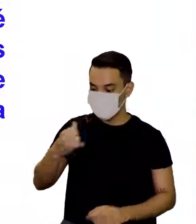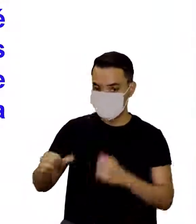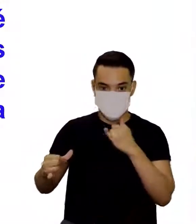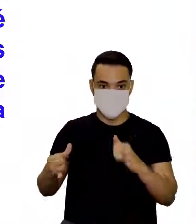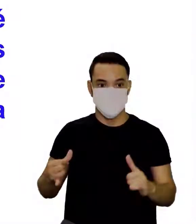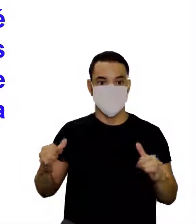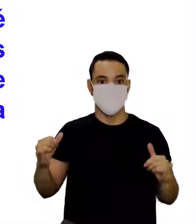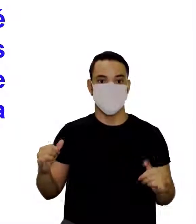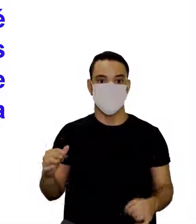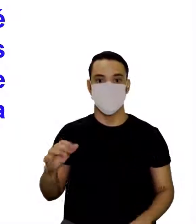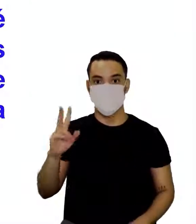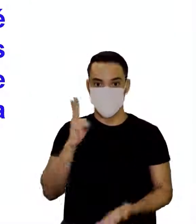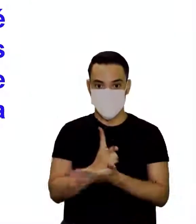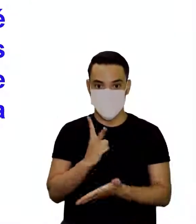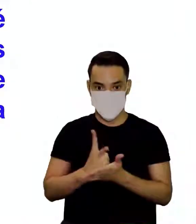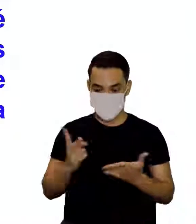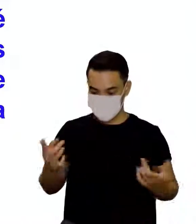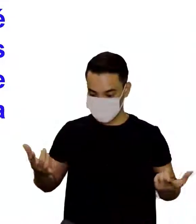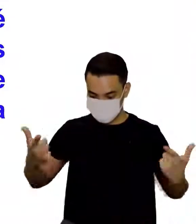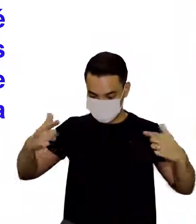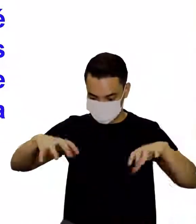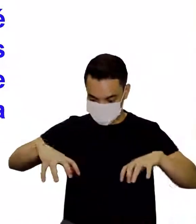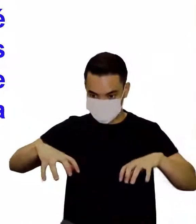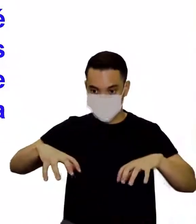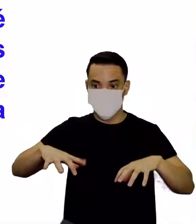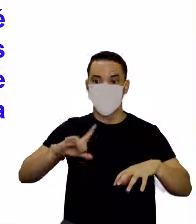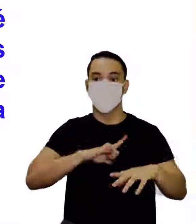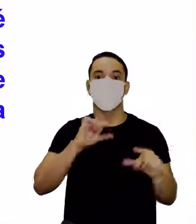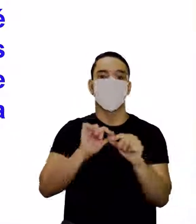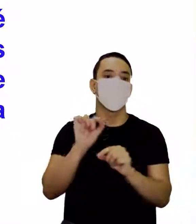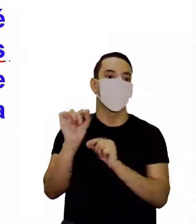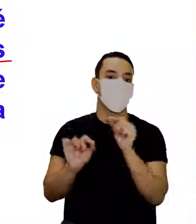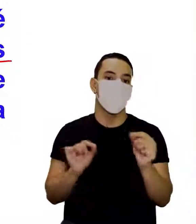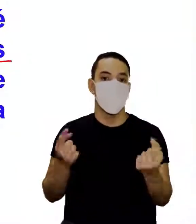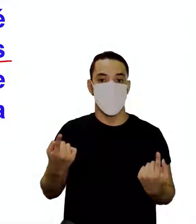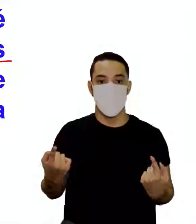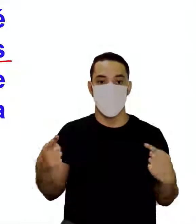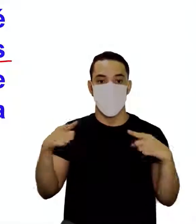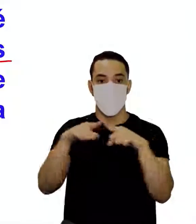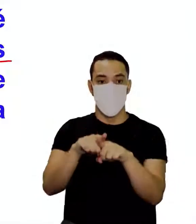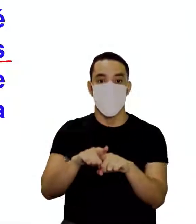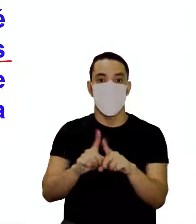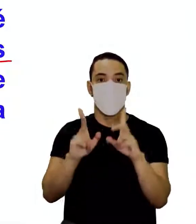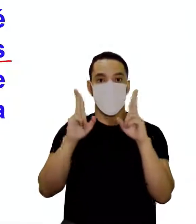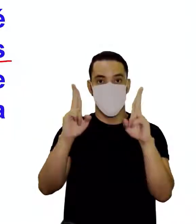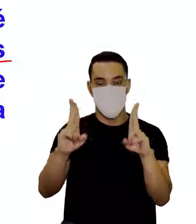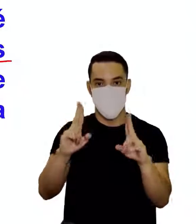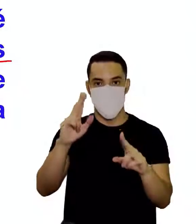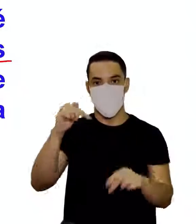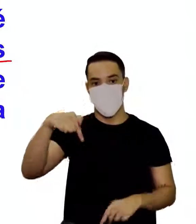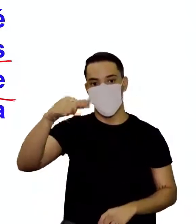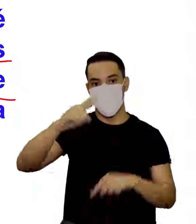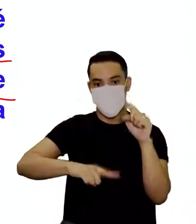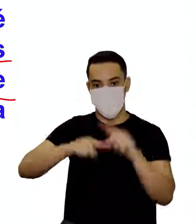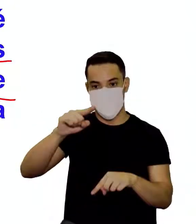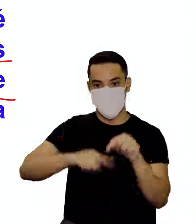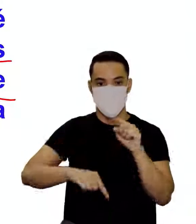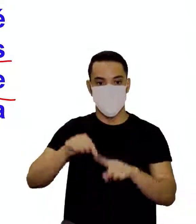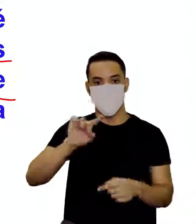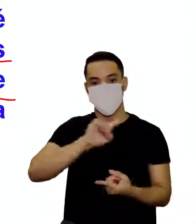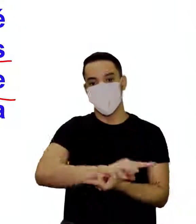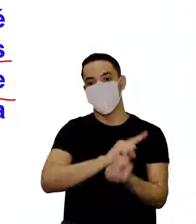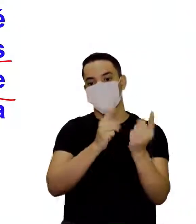elétricas pontuais, né, pontiformes, é proporcional ao produto das cargas,